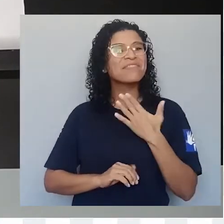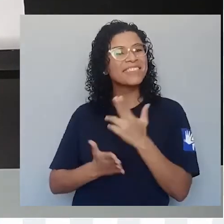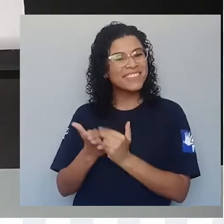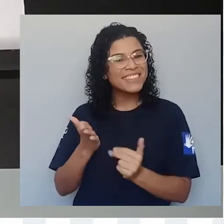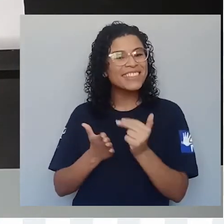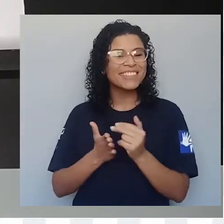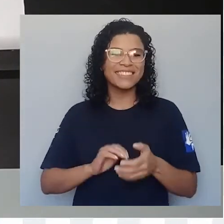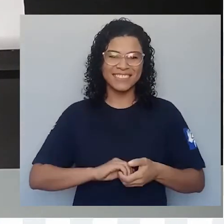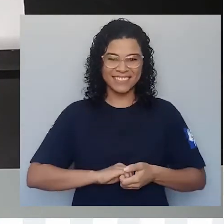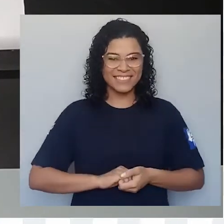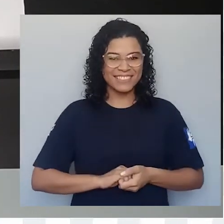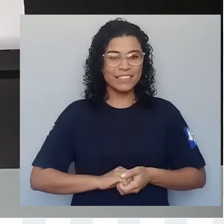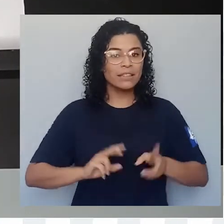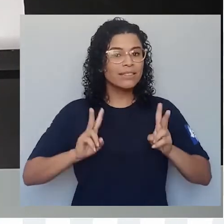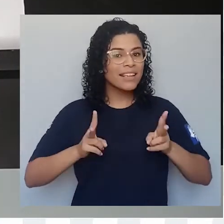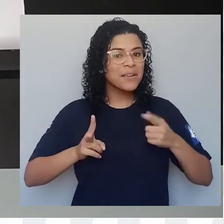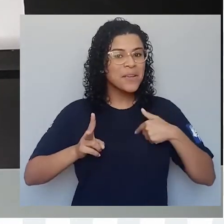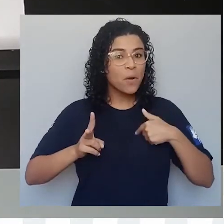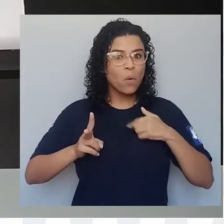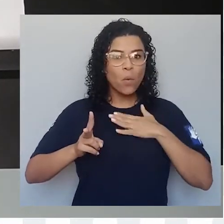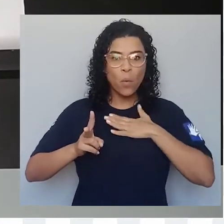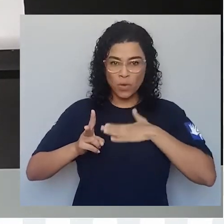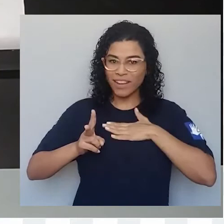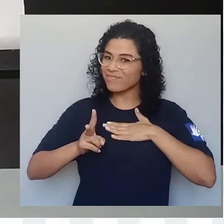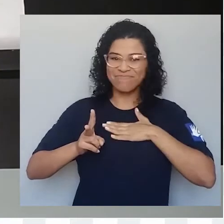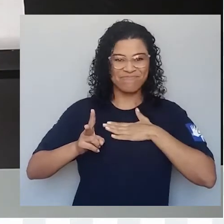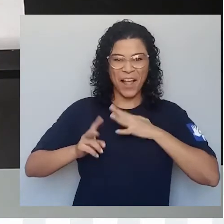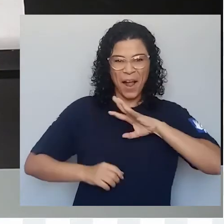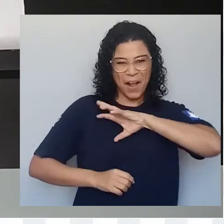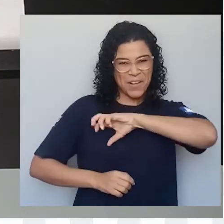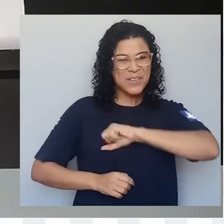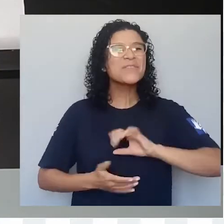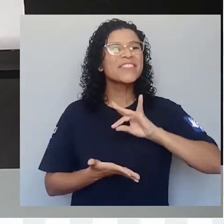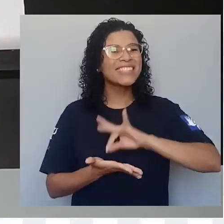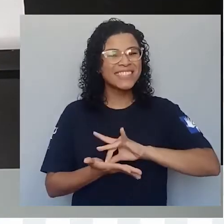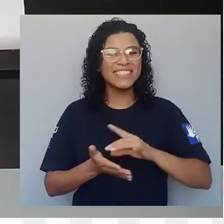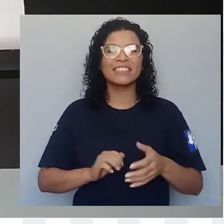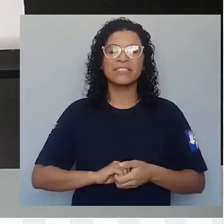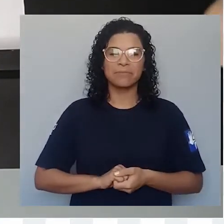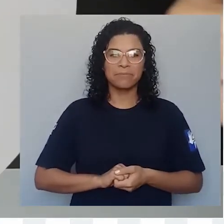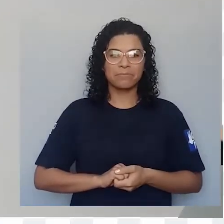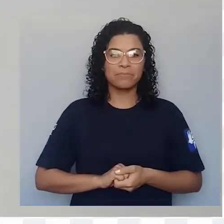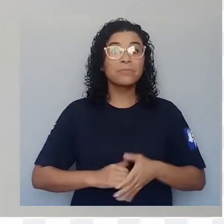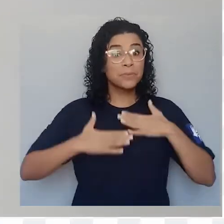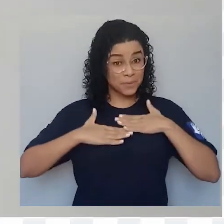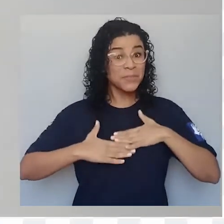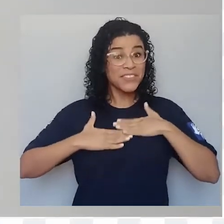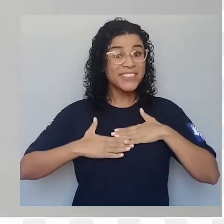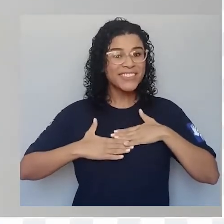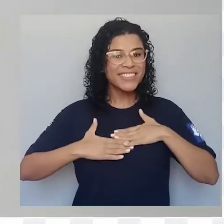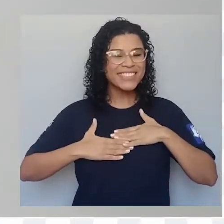desenho? Como sempre, eu não gostei. Eu amei. Pois é, hein,